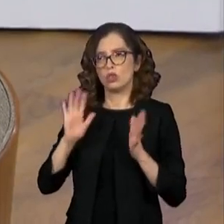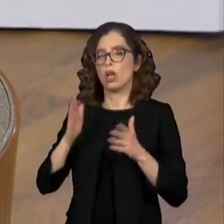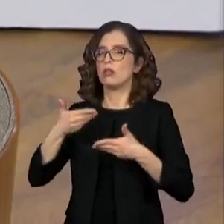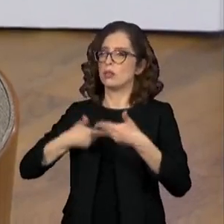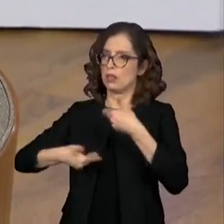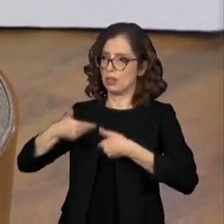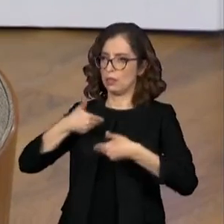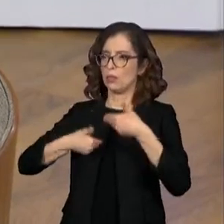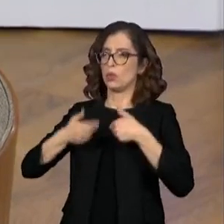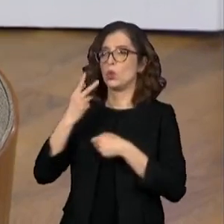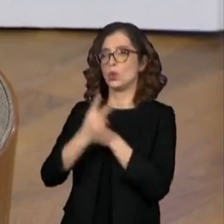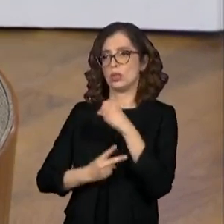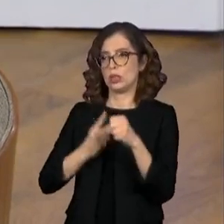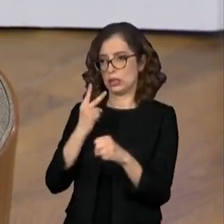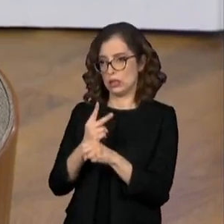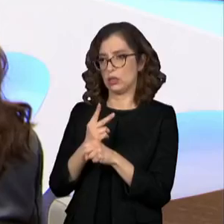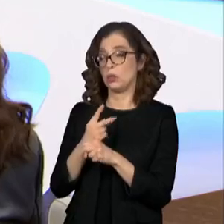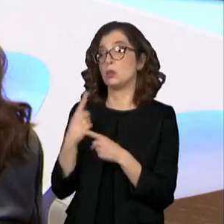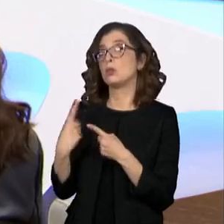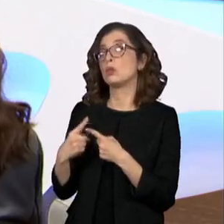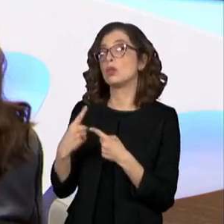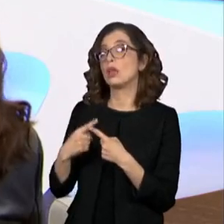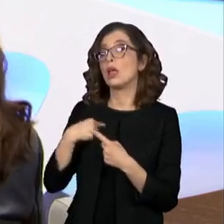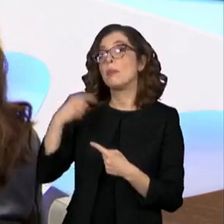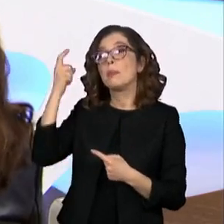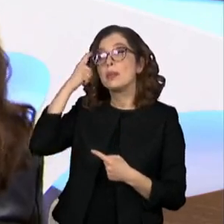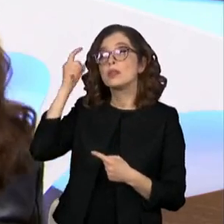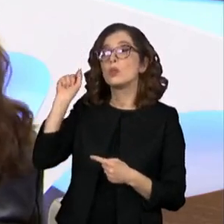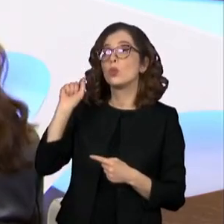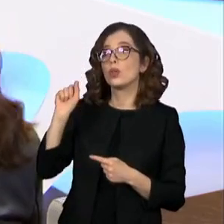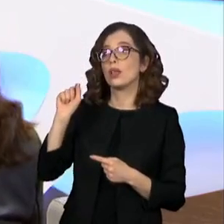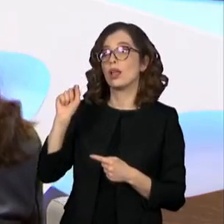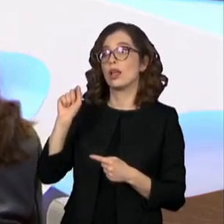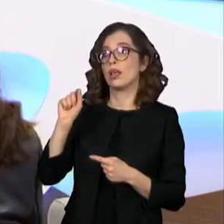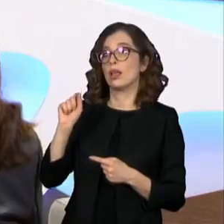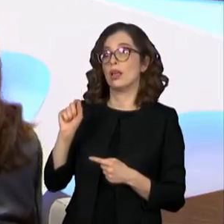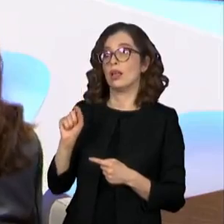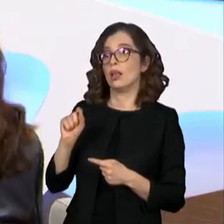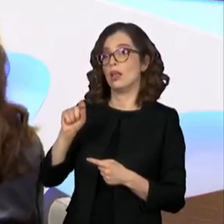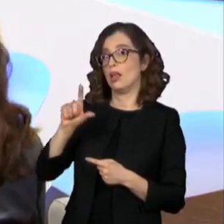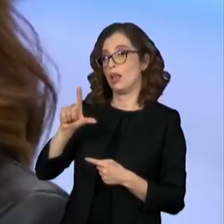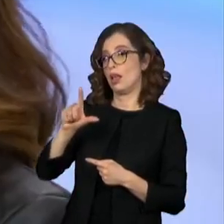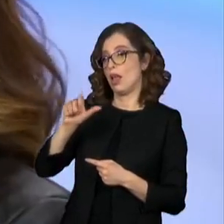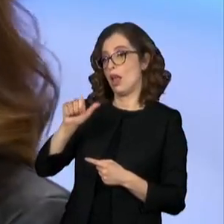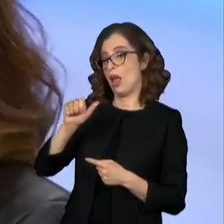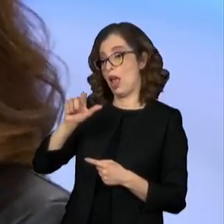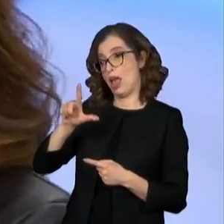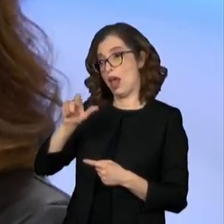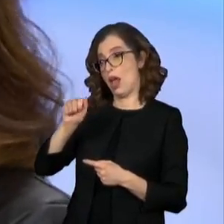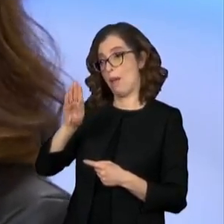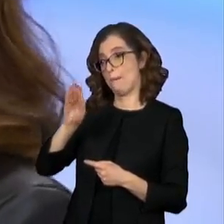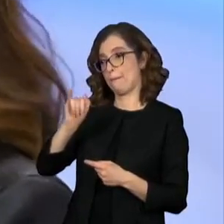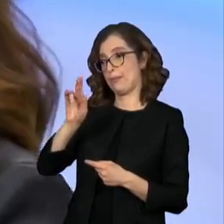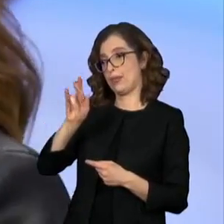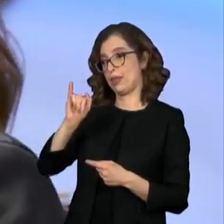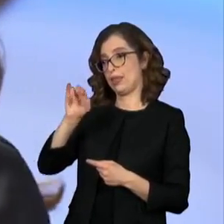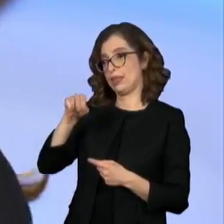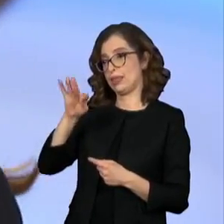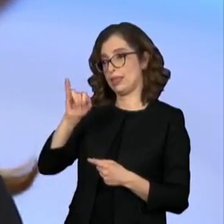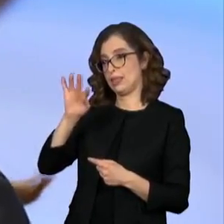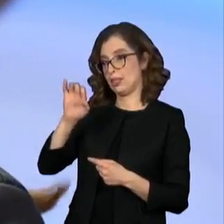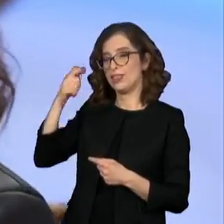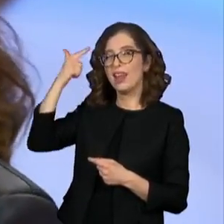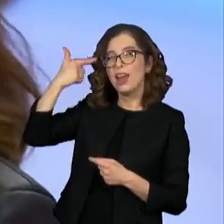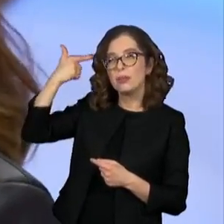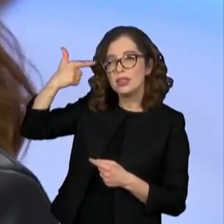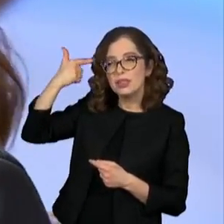há quase 2 anos como se fosse uma crise de labirintite. Então eu tomava remédio para labirintite, eu achava que eu ficava tonta, na verdade eu